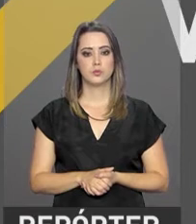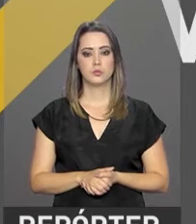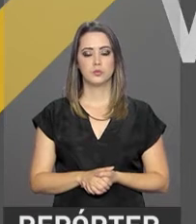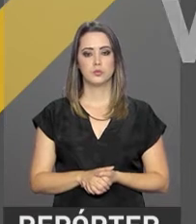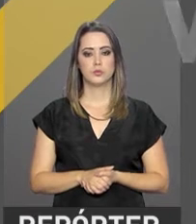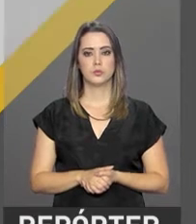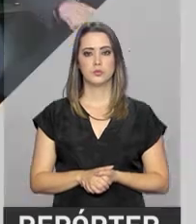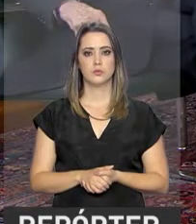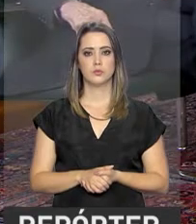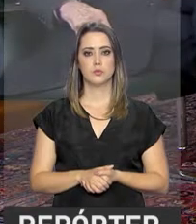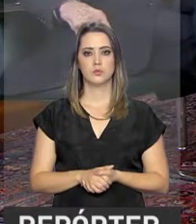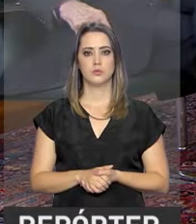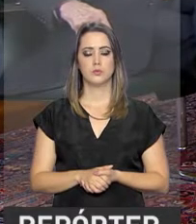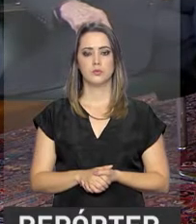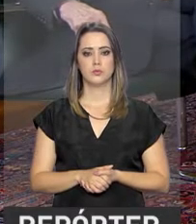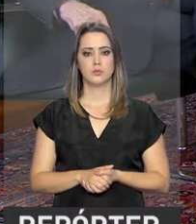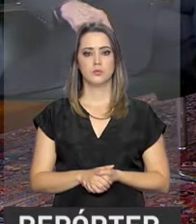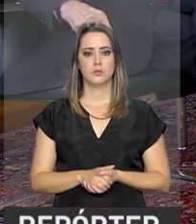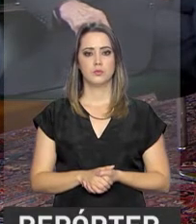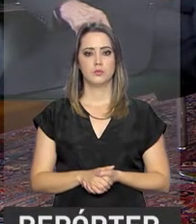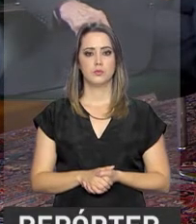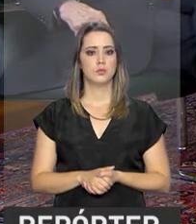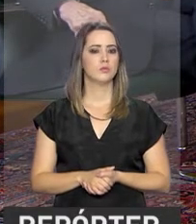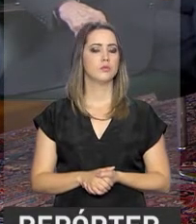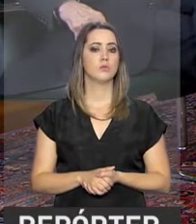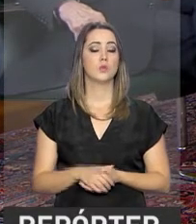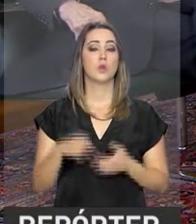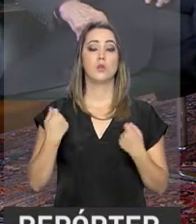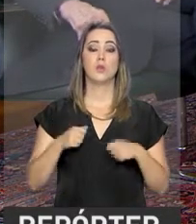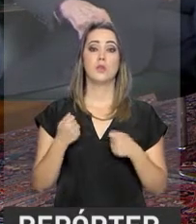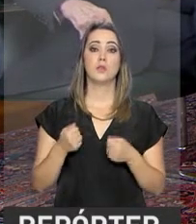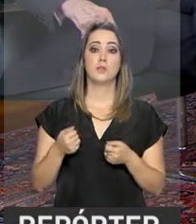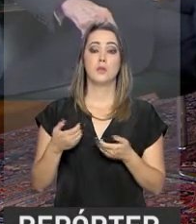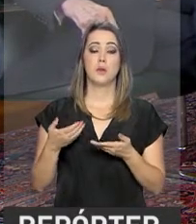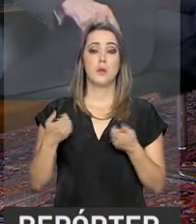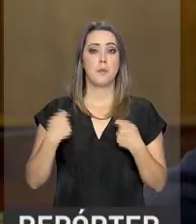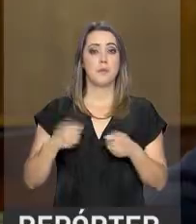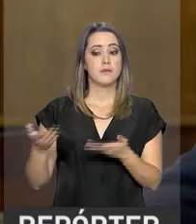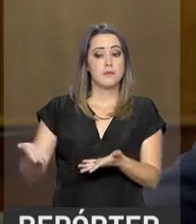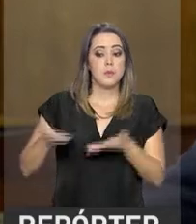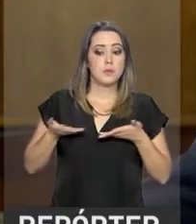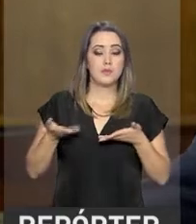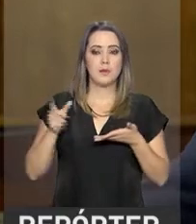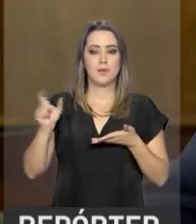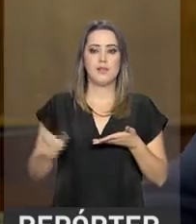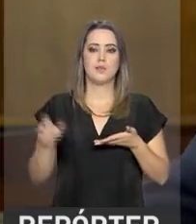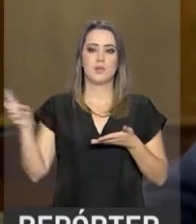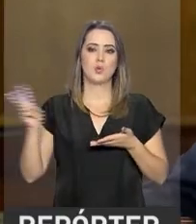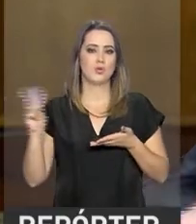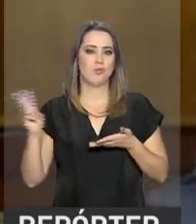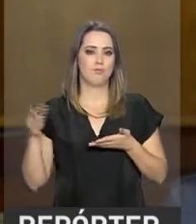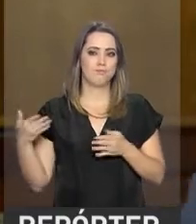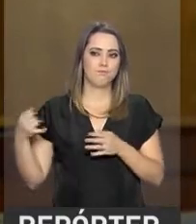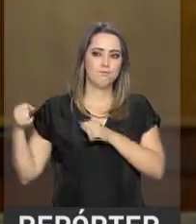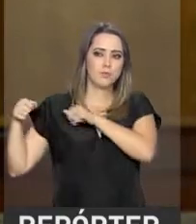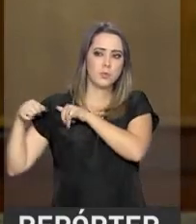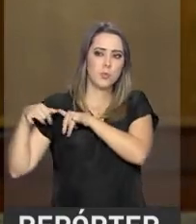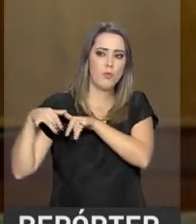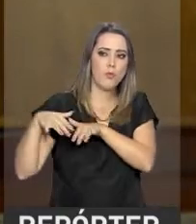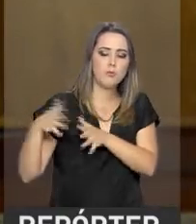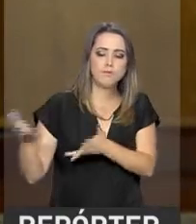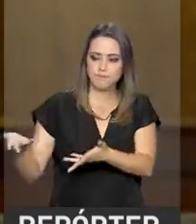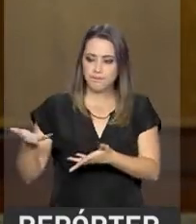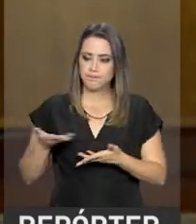temos de gorilas este é o primeiro ponto porque evidentemente aqui está em pauta não apenas o texto convencional mas